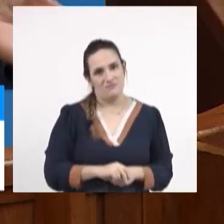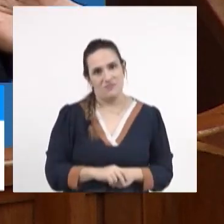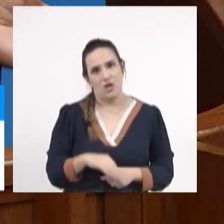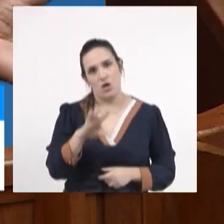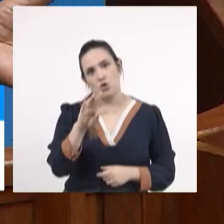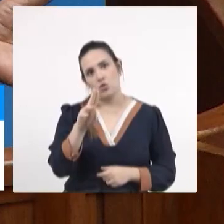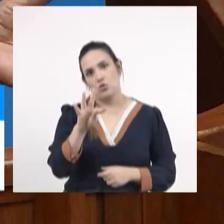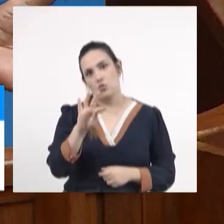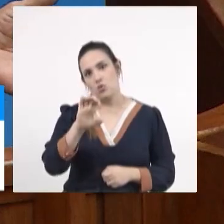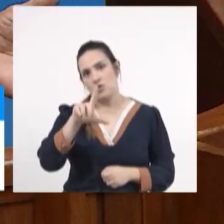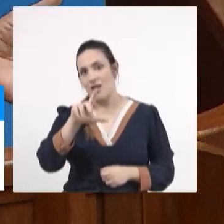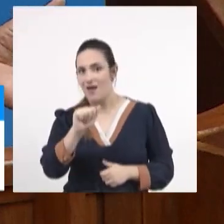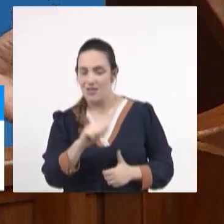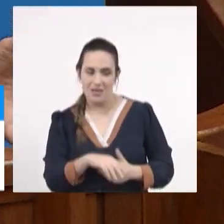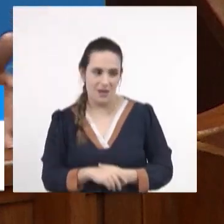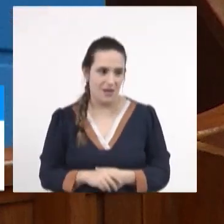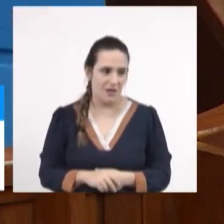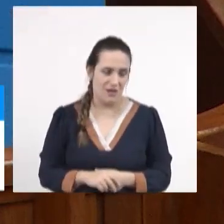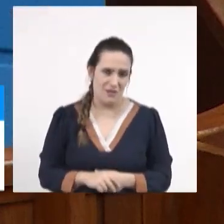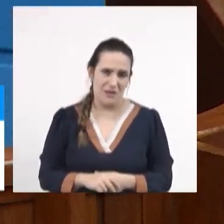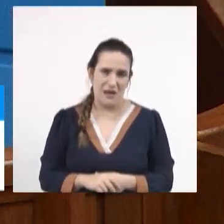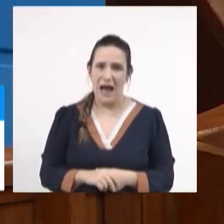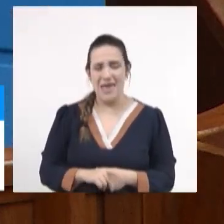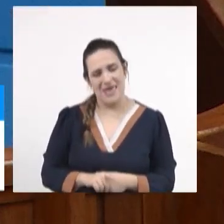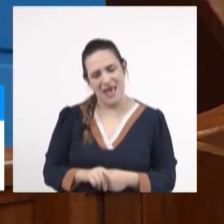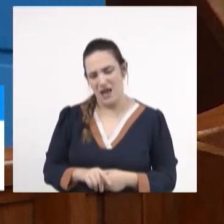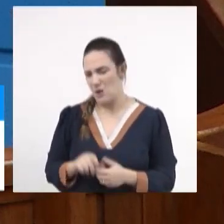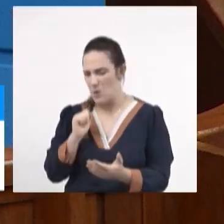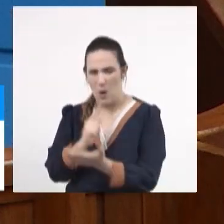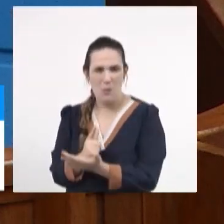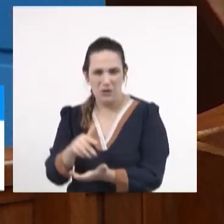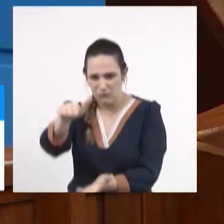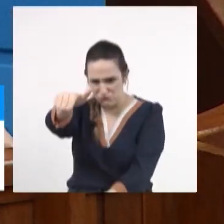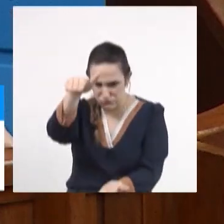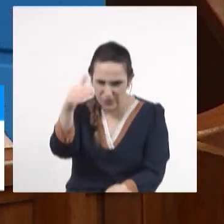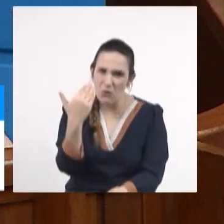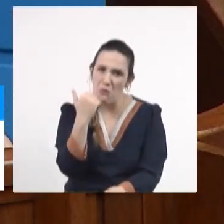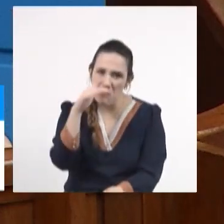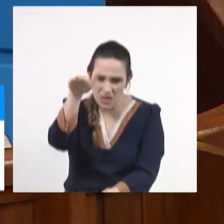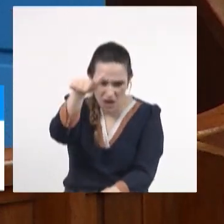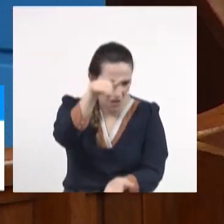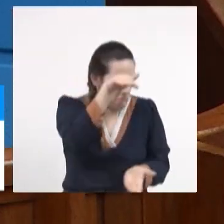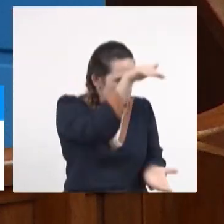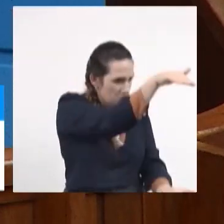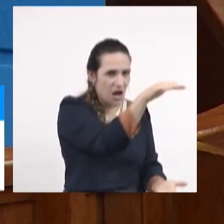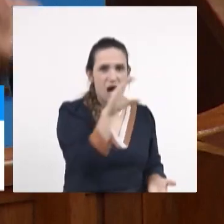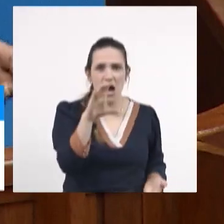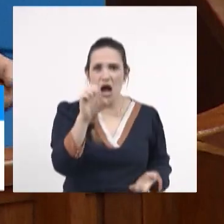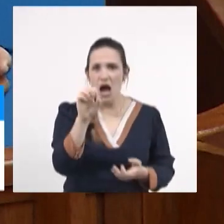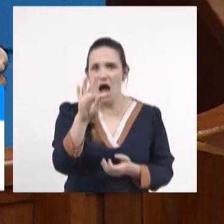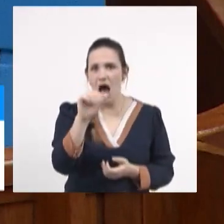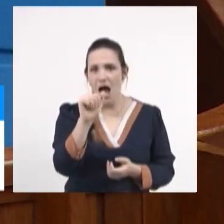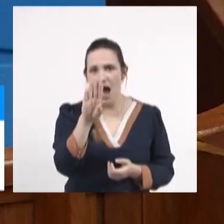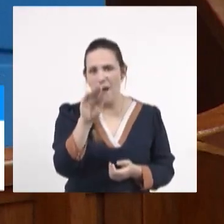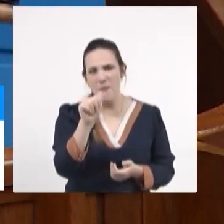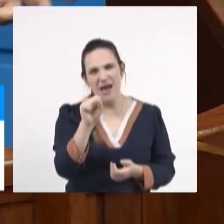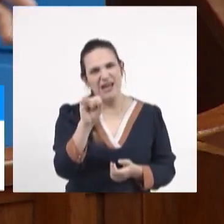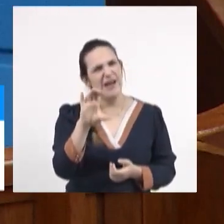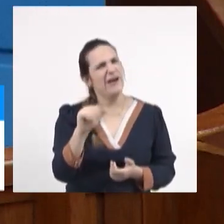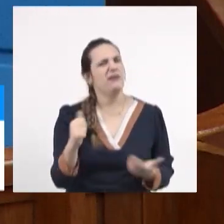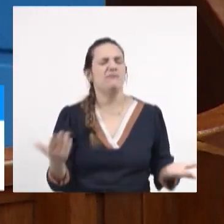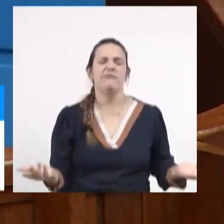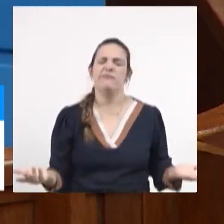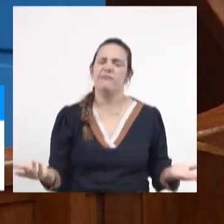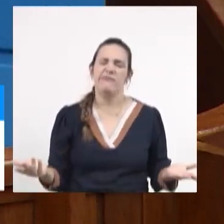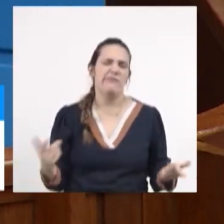com certeza, da cesta básica, para poder ter um domínio sobre os índios politicamente. Porque se pensasse bem,